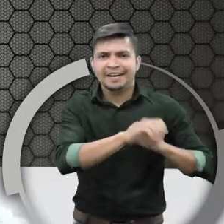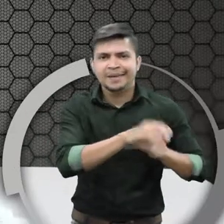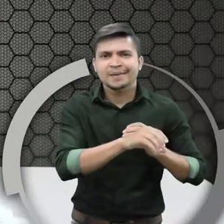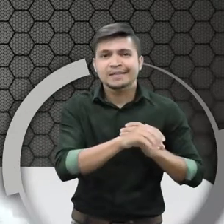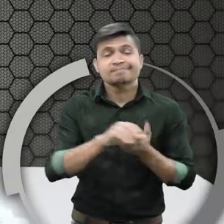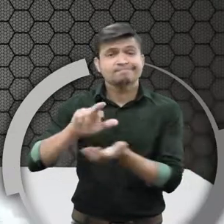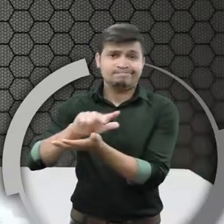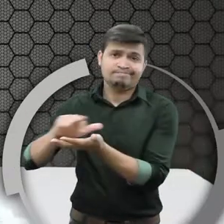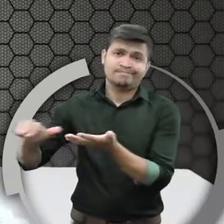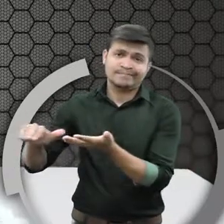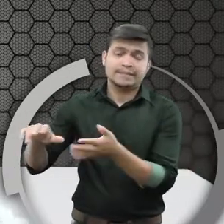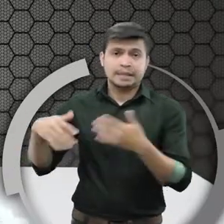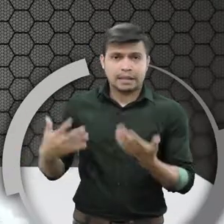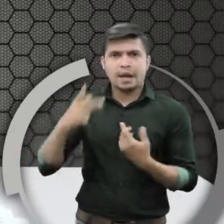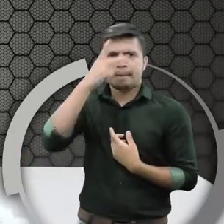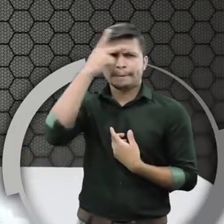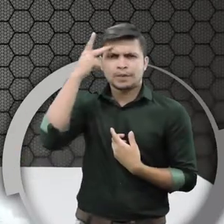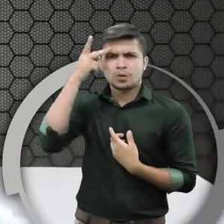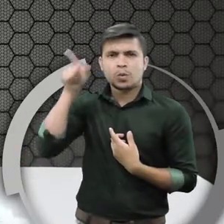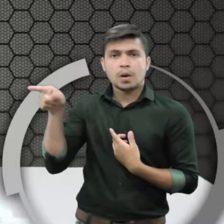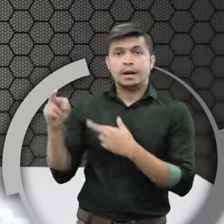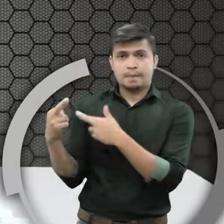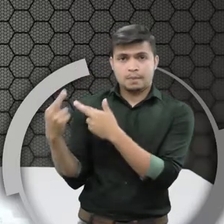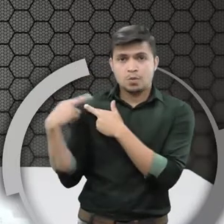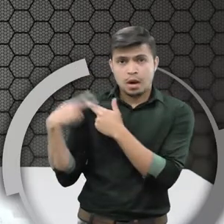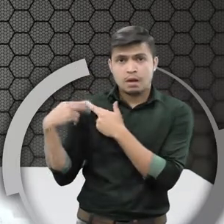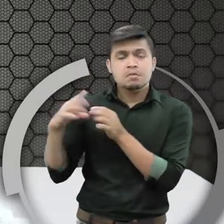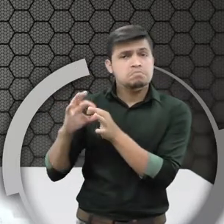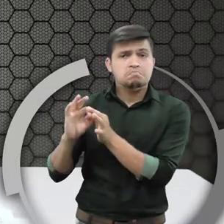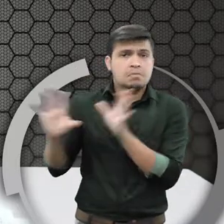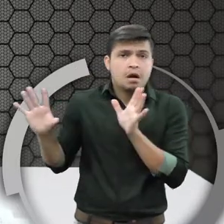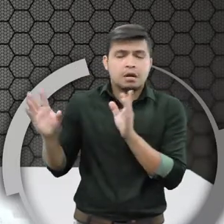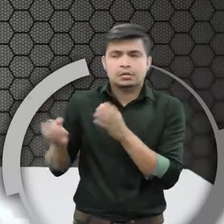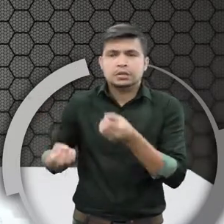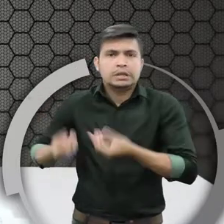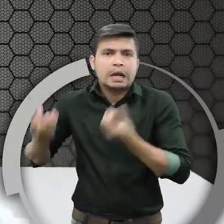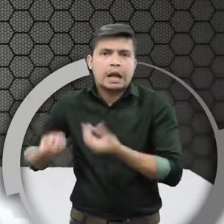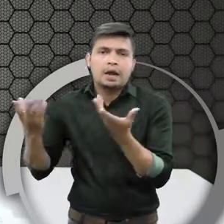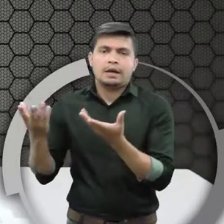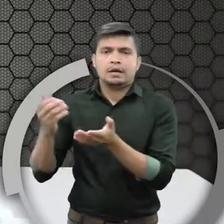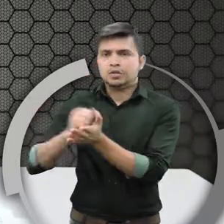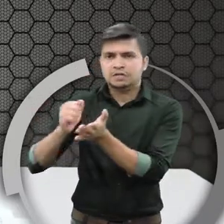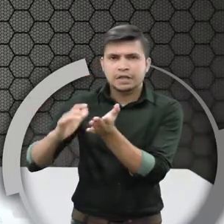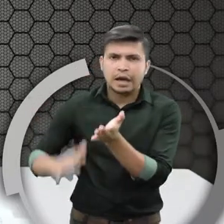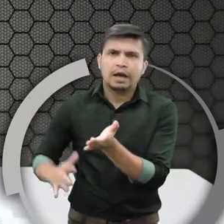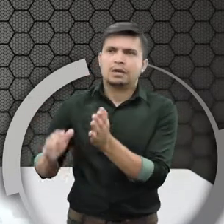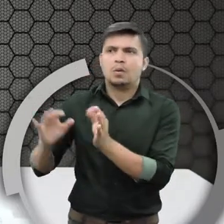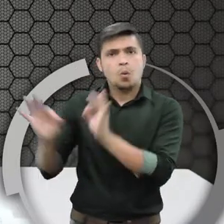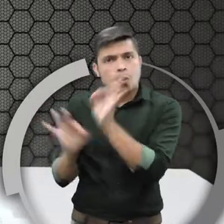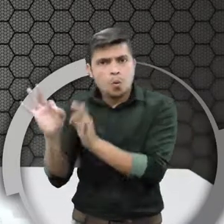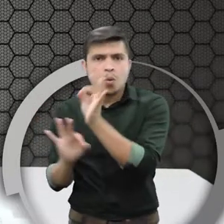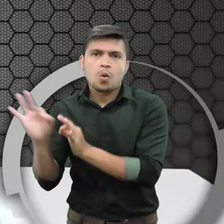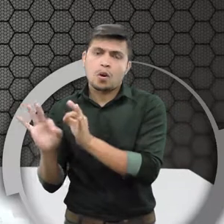o regente de multimeios, ele pode ter a liberdade de criar atividades, tudo, obviamente, organizado